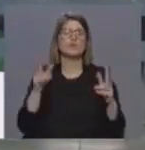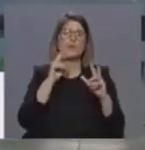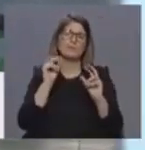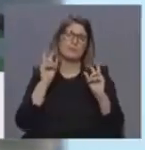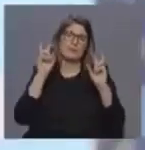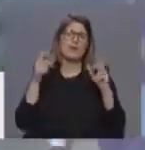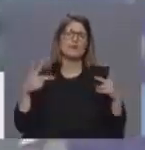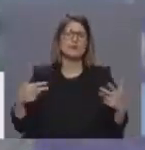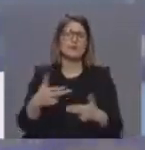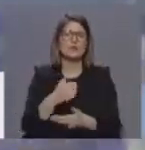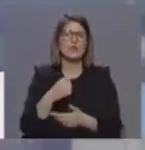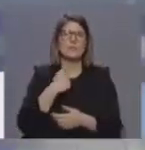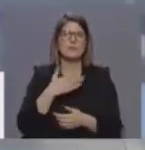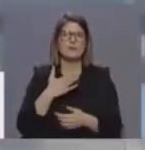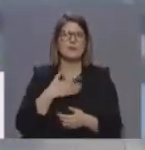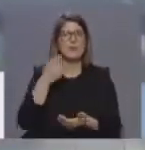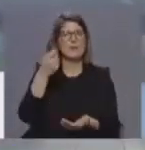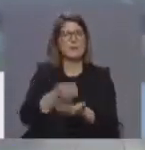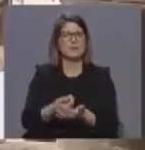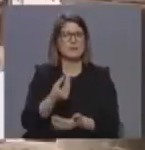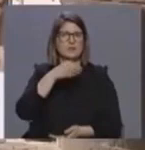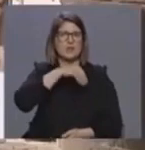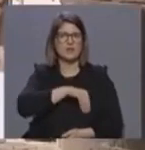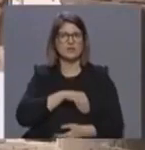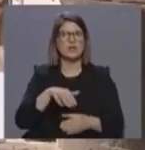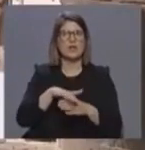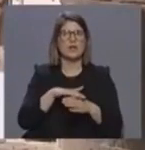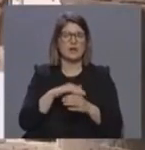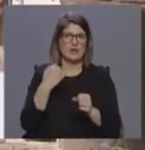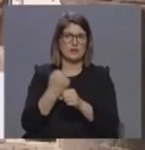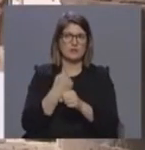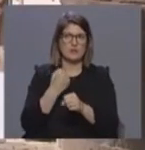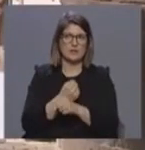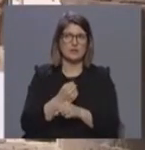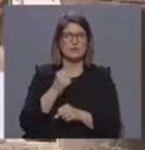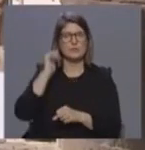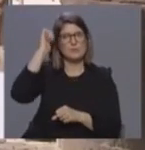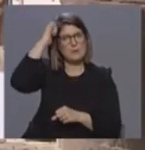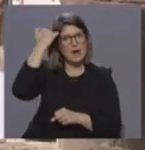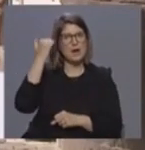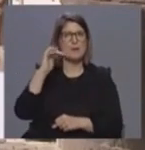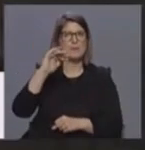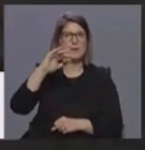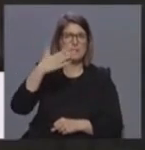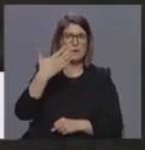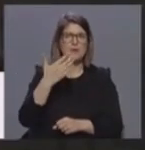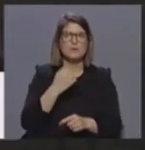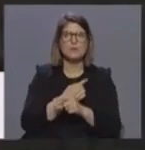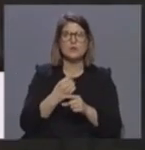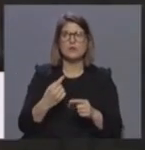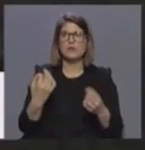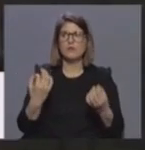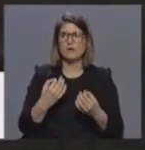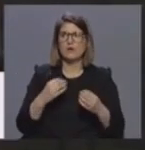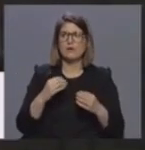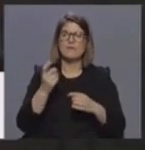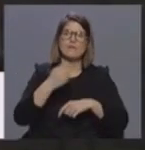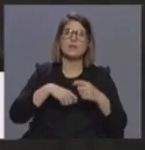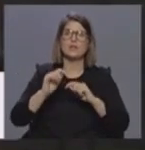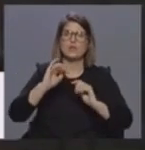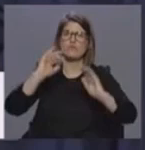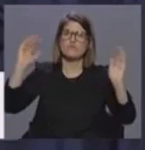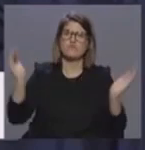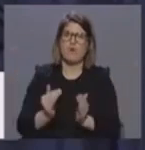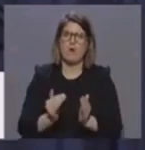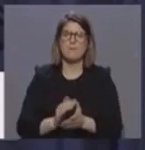Empresas para pagamento de salários dos setores de atividade mais afetados pela redução abrupta de vendas.